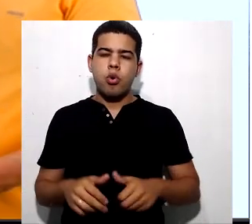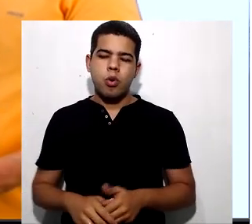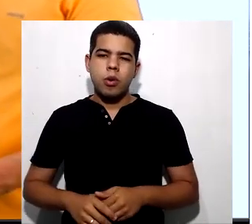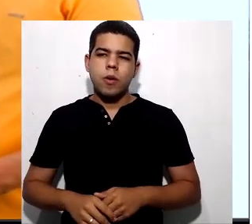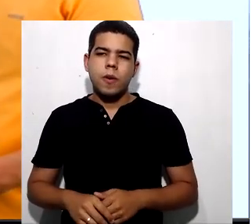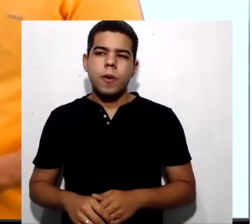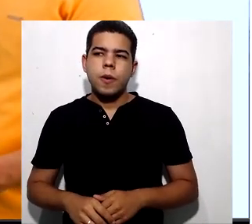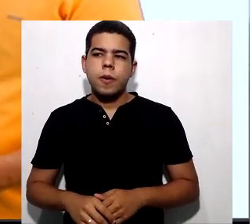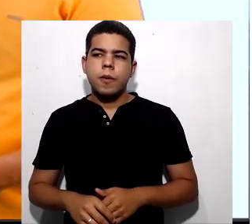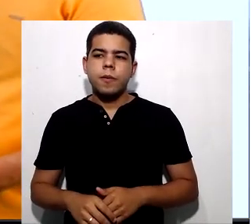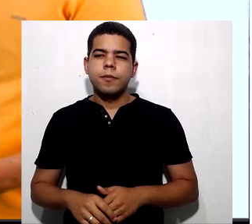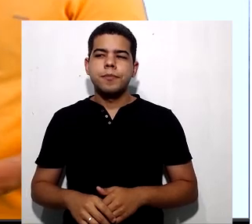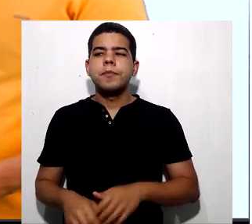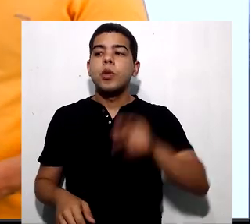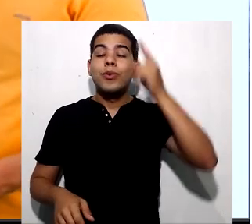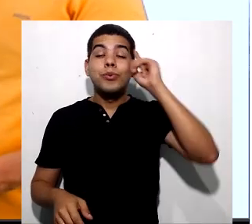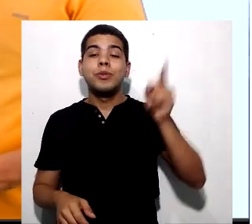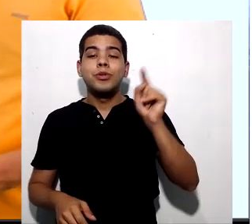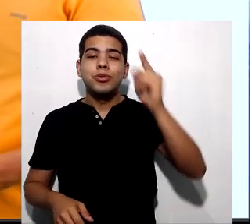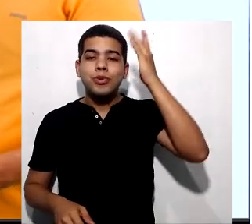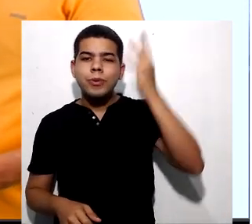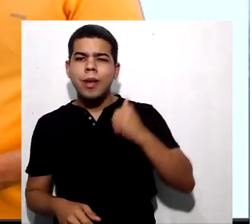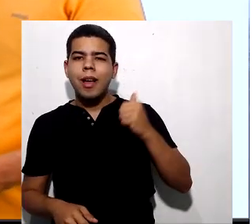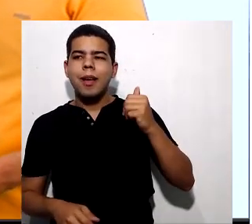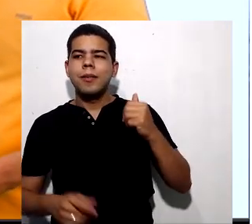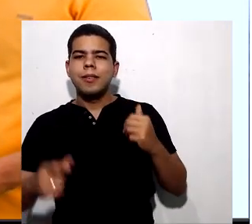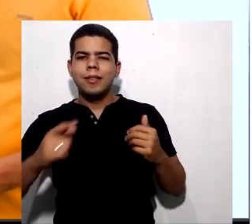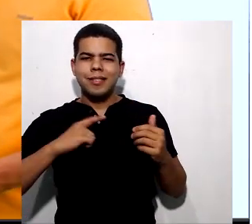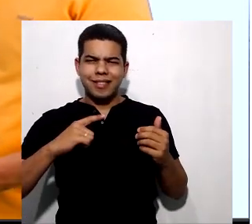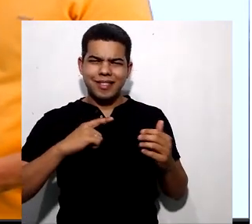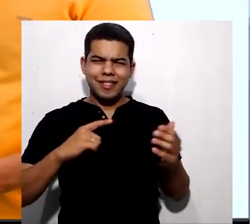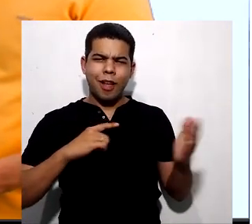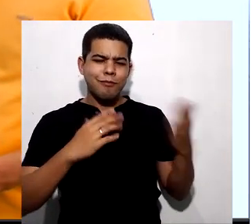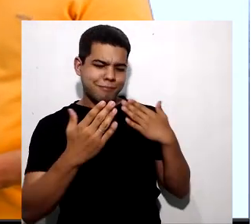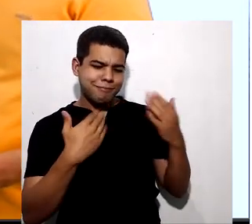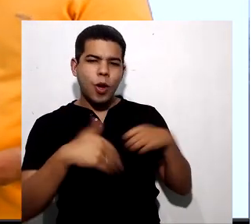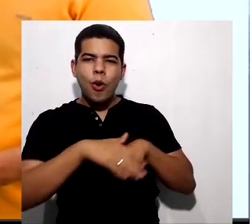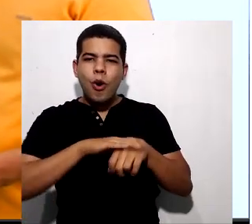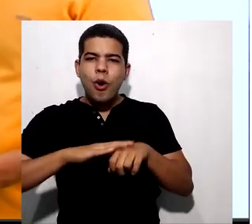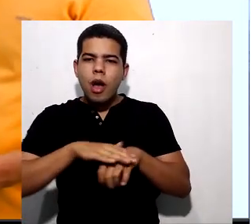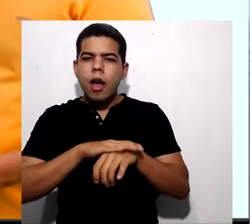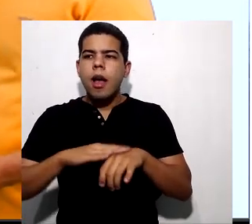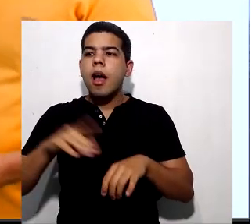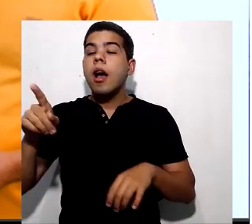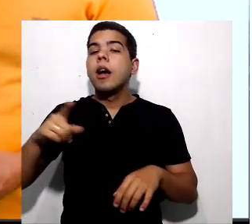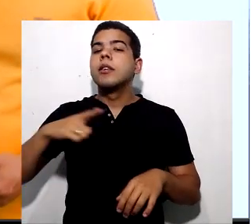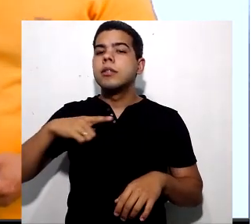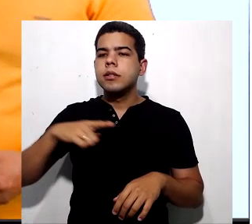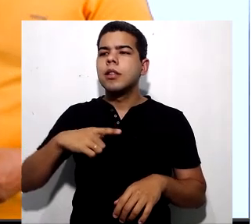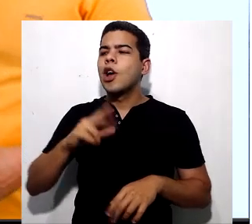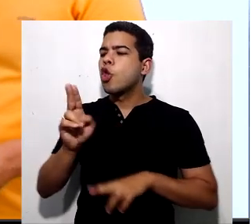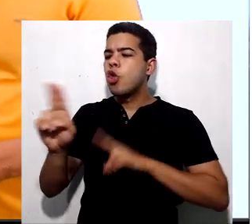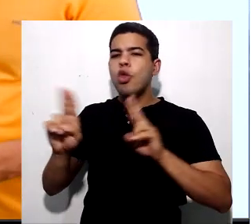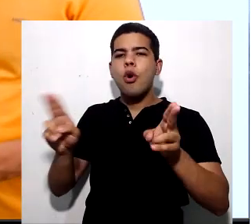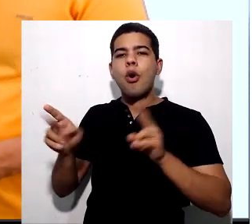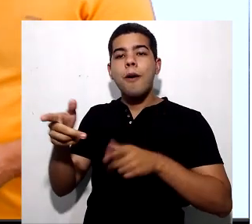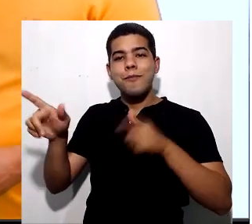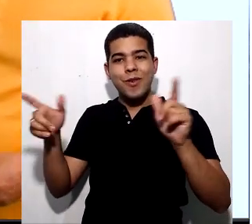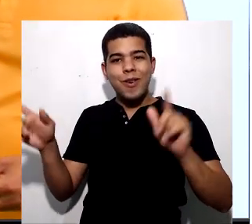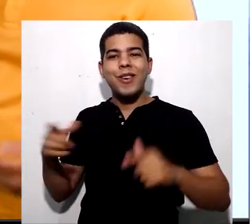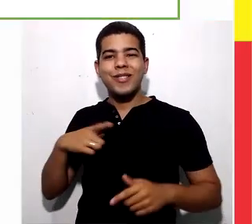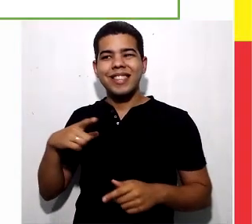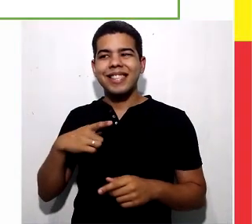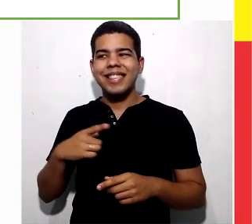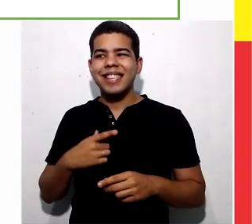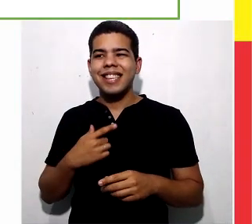aqui, eu não sei se você sabe, nessa nossa conversa, sobre que ela usava pseudônimos. Você conhece os 3 pseudônimos dela? Sim,